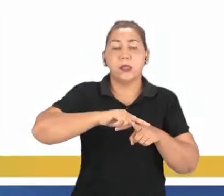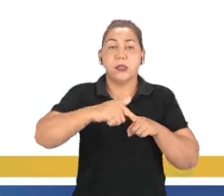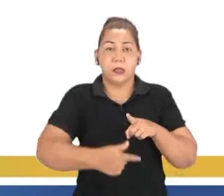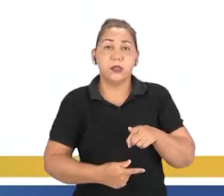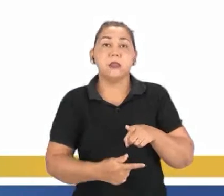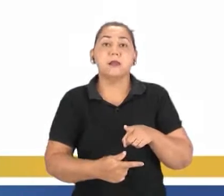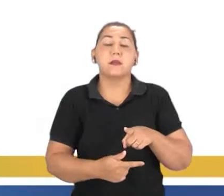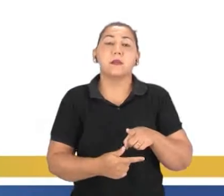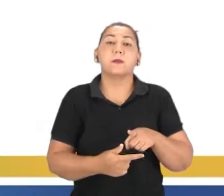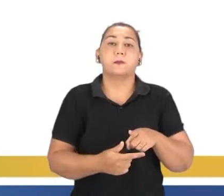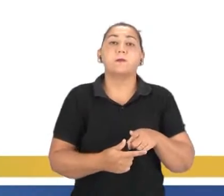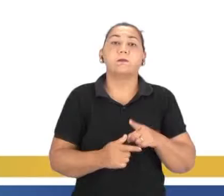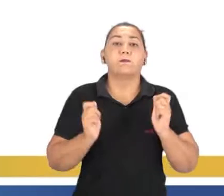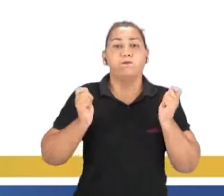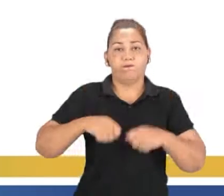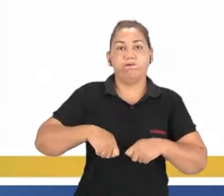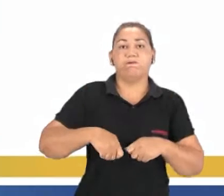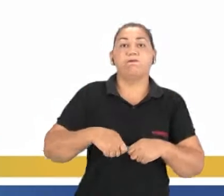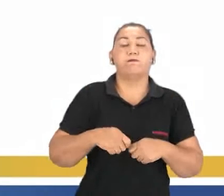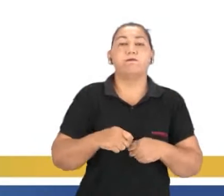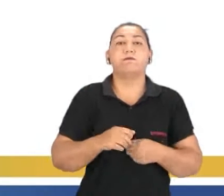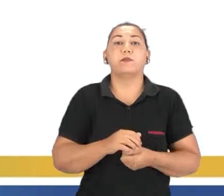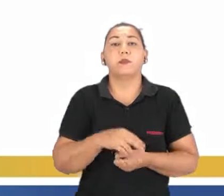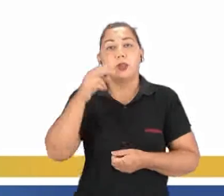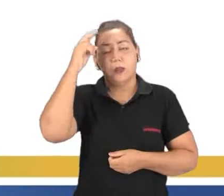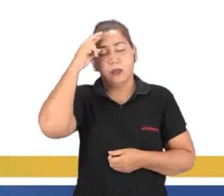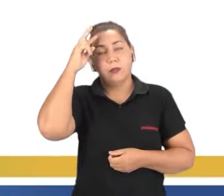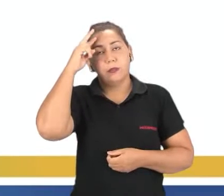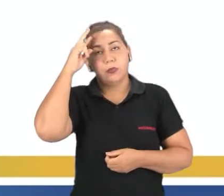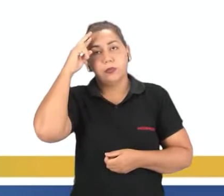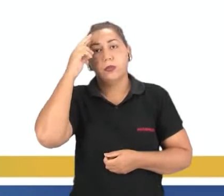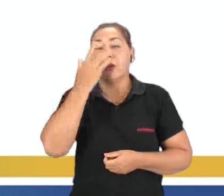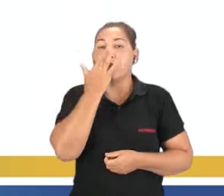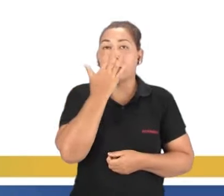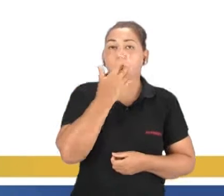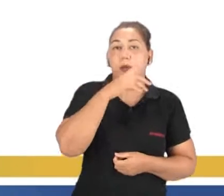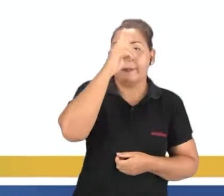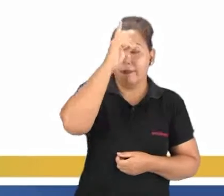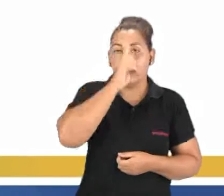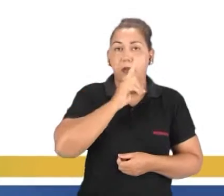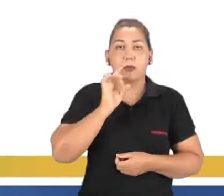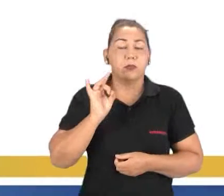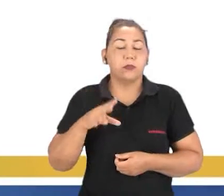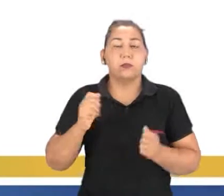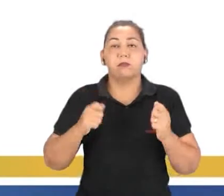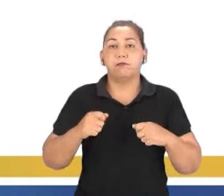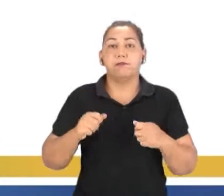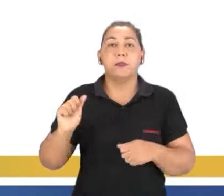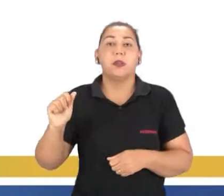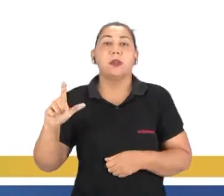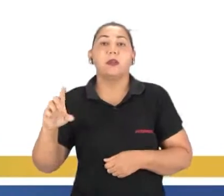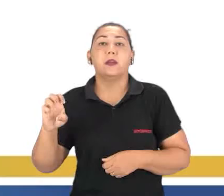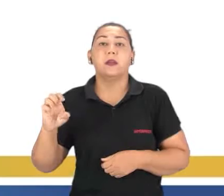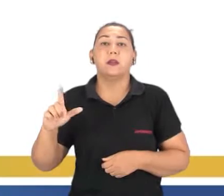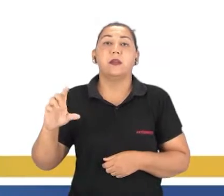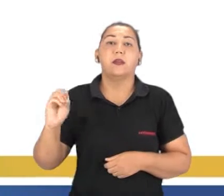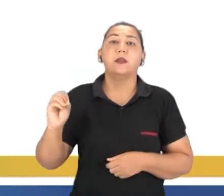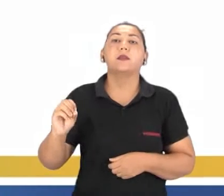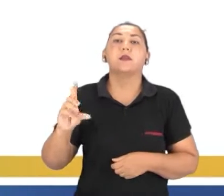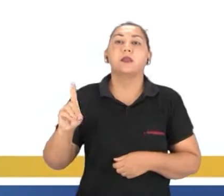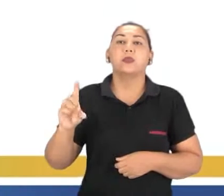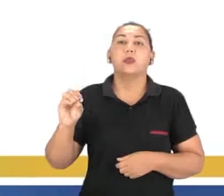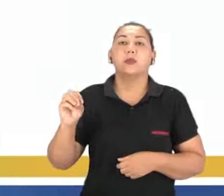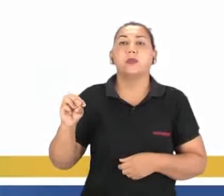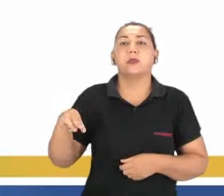as possibilidades de genótipo, lembrando que para a cor amarela ela aparecer só precisa ter um alelo dominante, como a gente observa